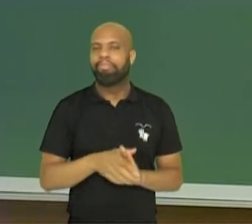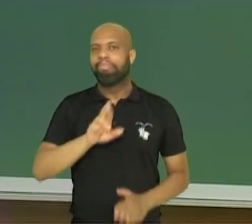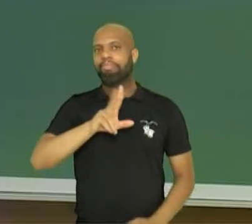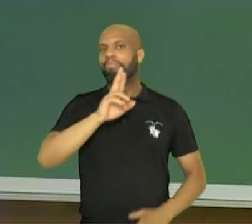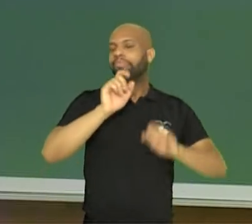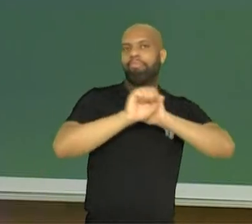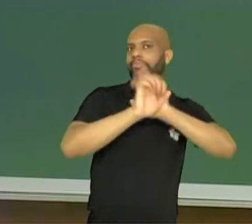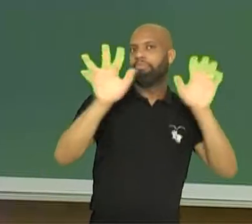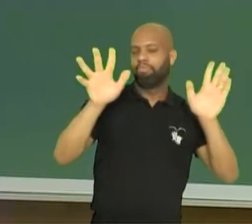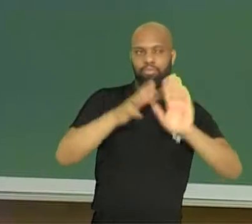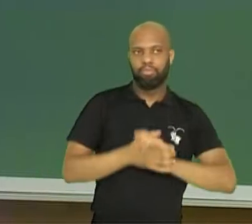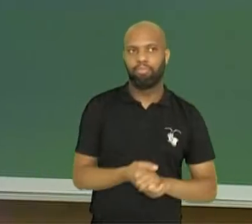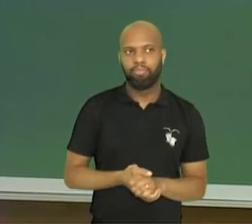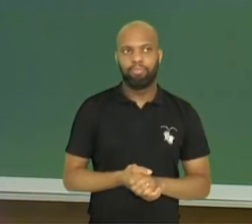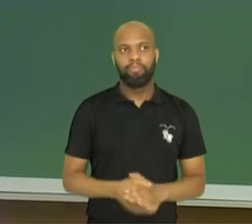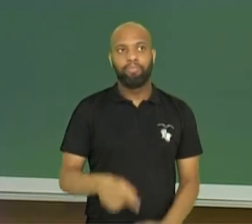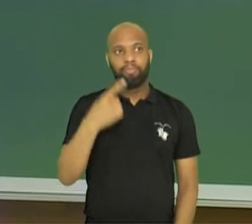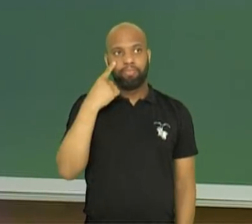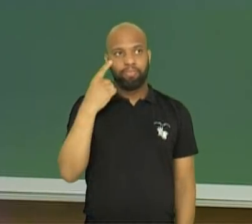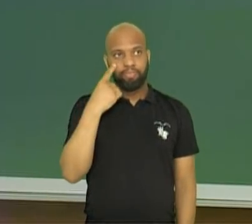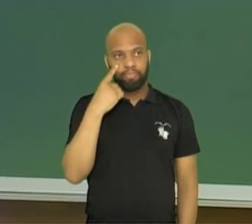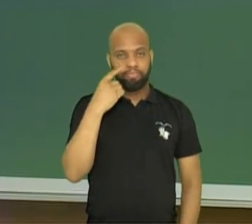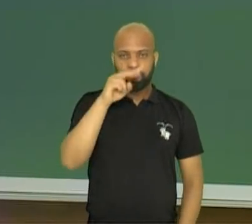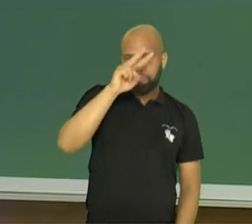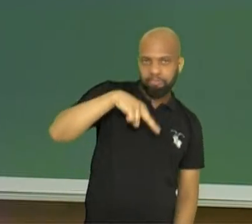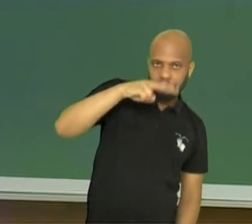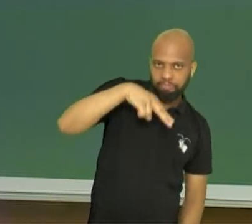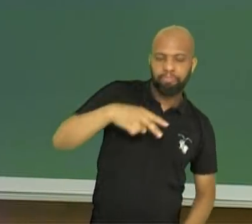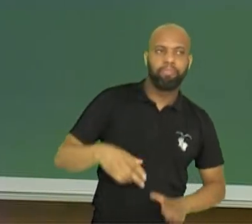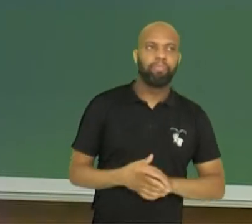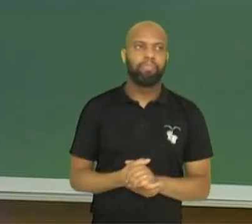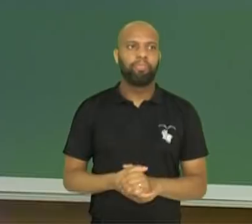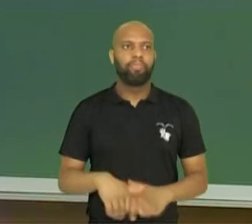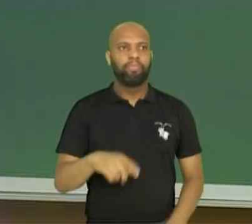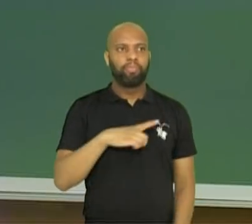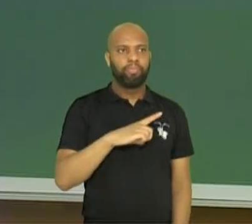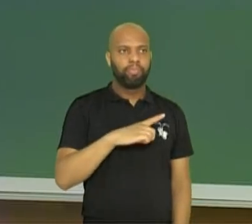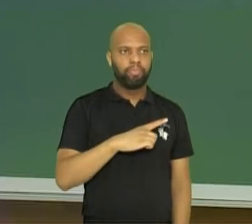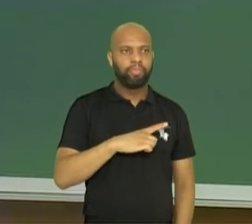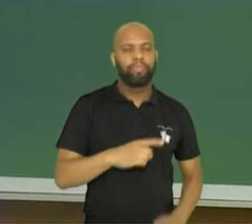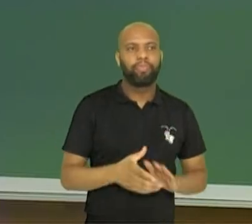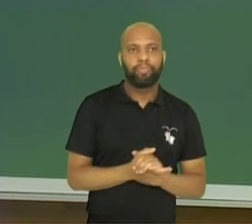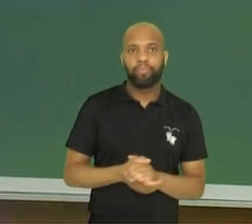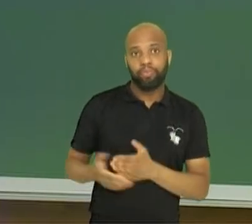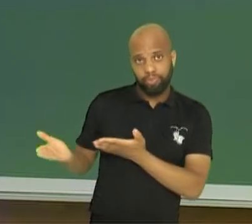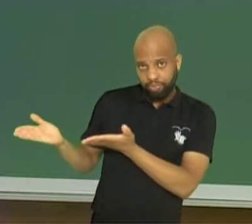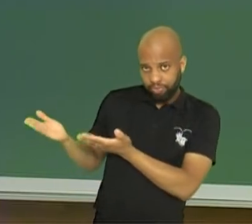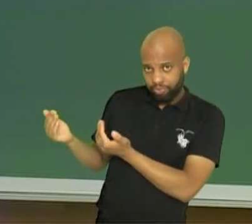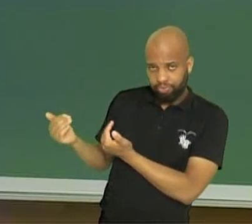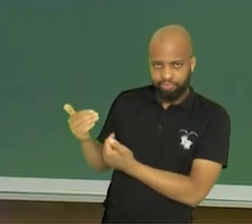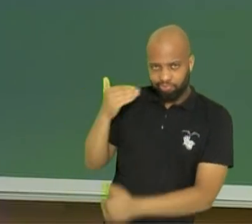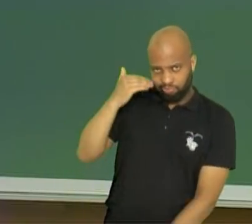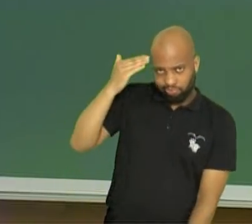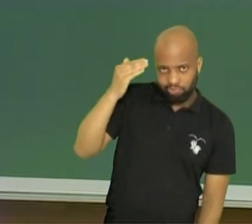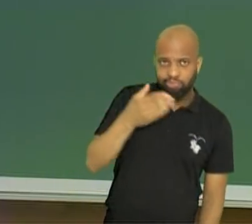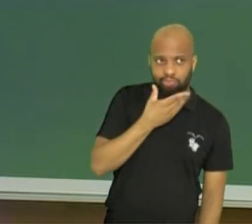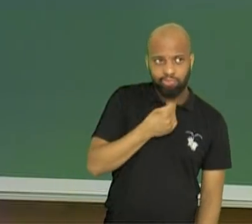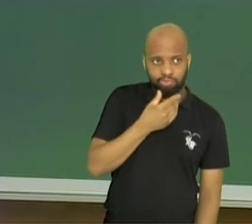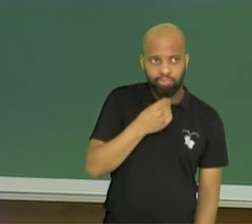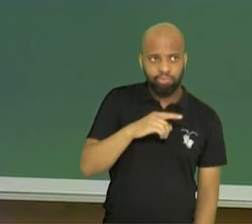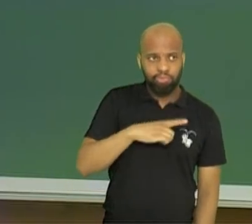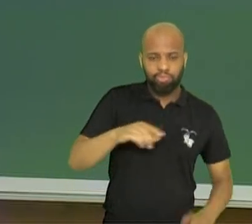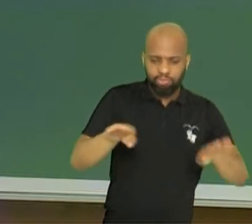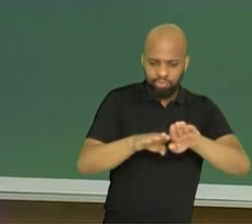tão nítido assim. Então, olha, vamos fazer a leitura aqui da imagem. Temos um jovem, um adolescente, uma